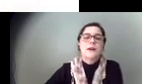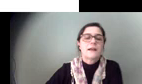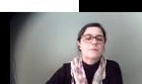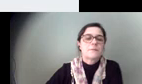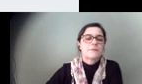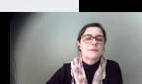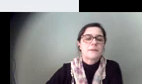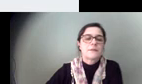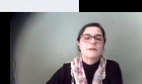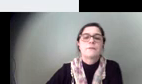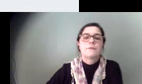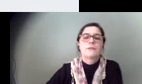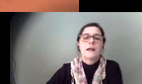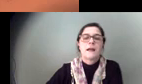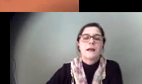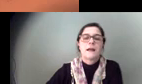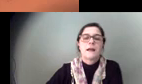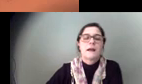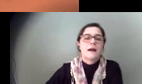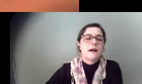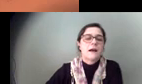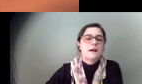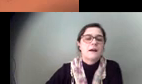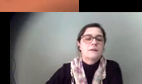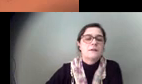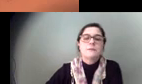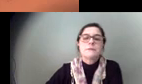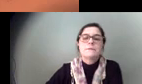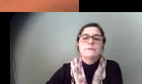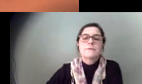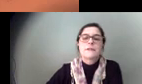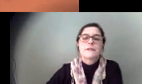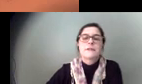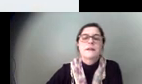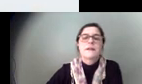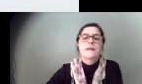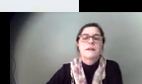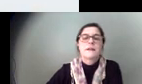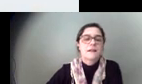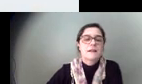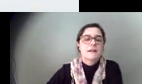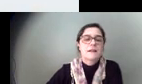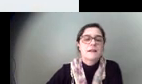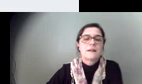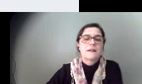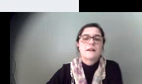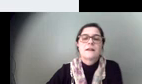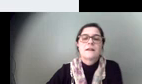ali. Ai, perdão. Opa.